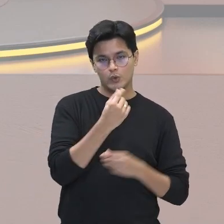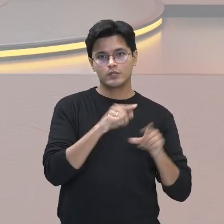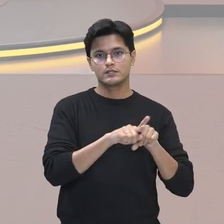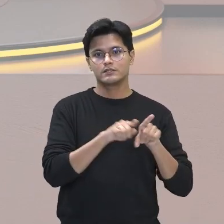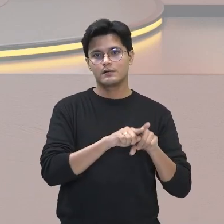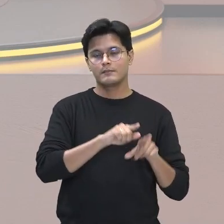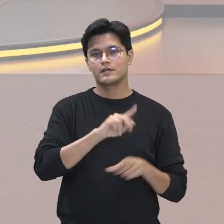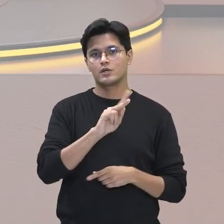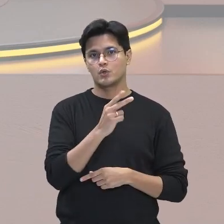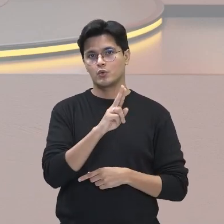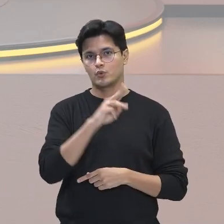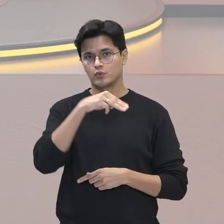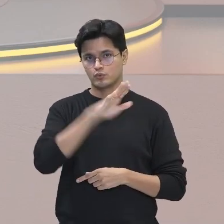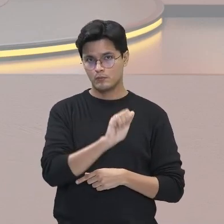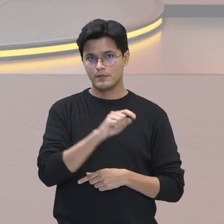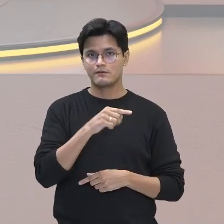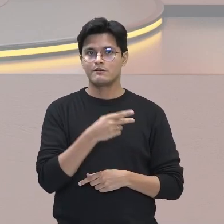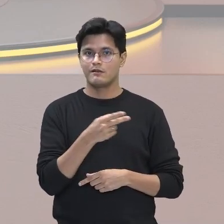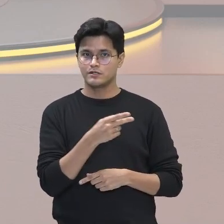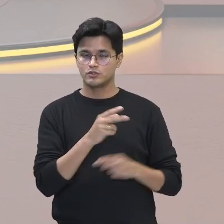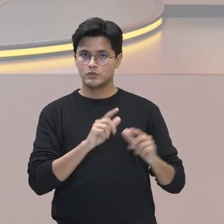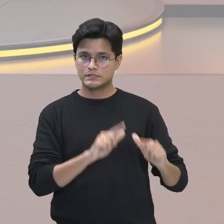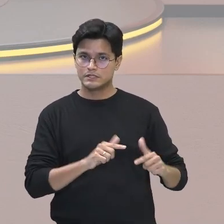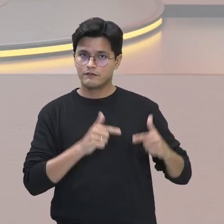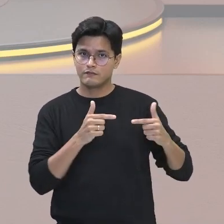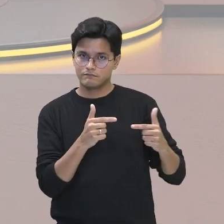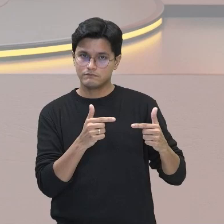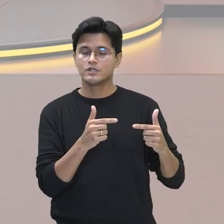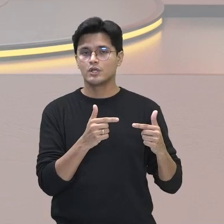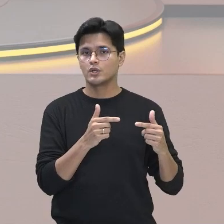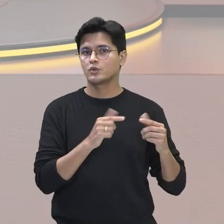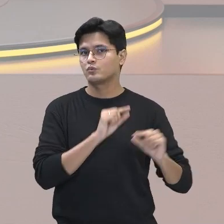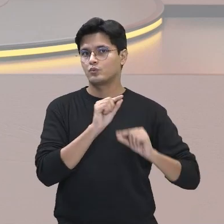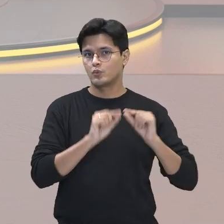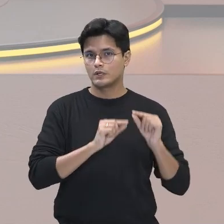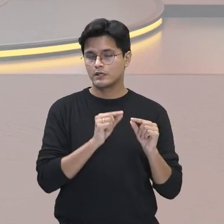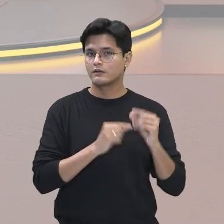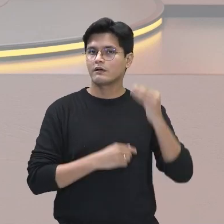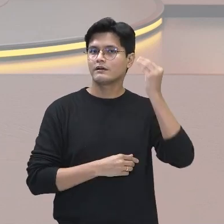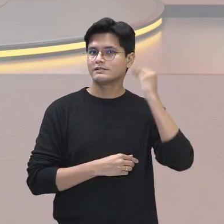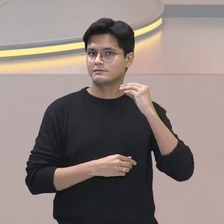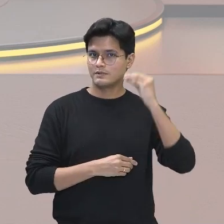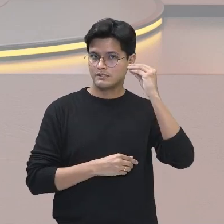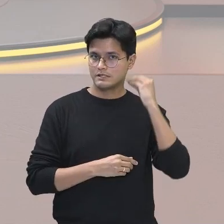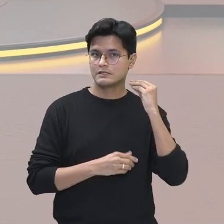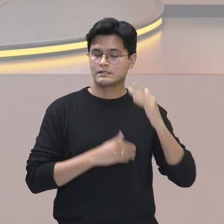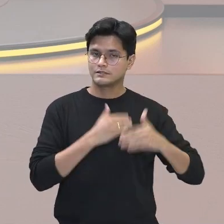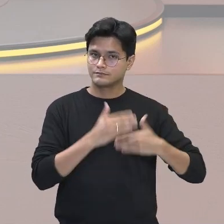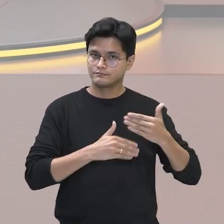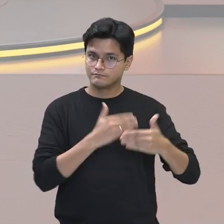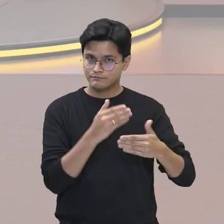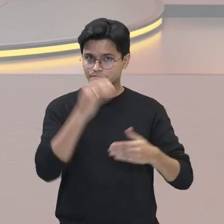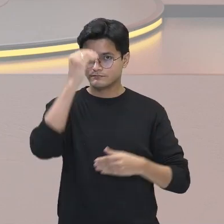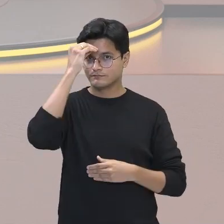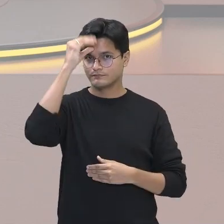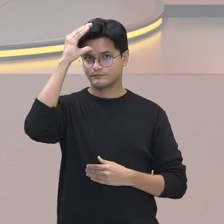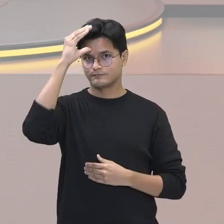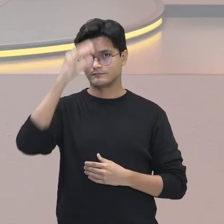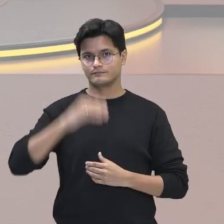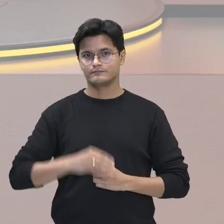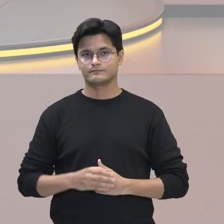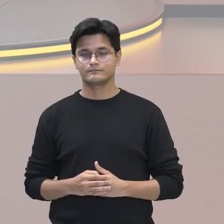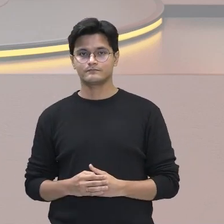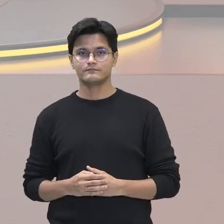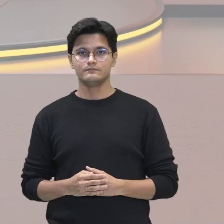grandes defensores desse processo aí, da experiência como a fonte de